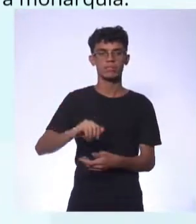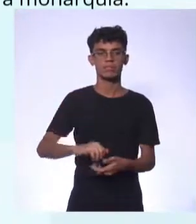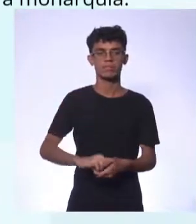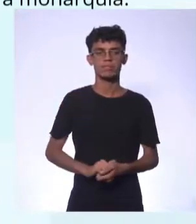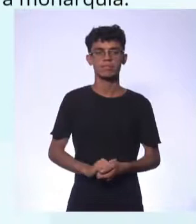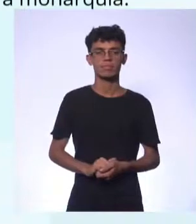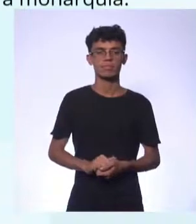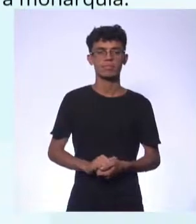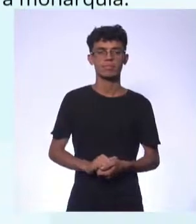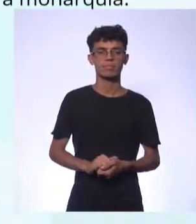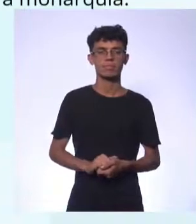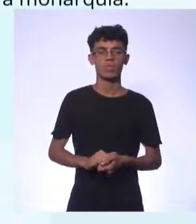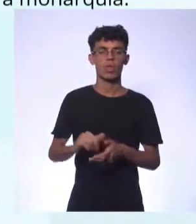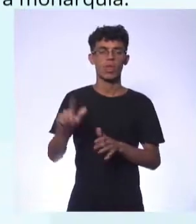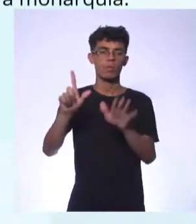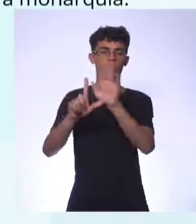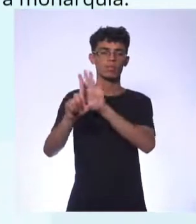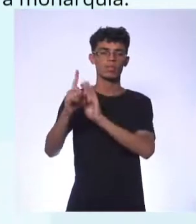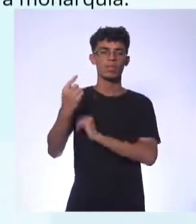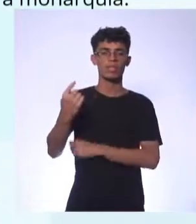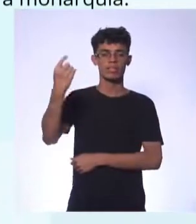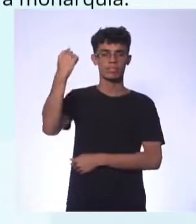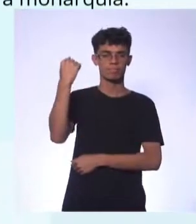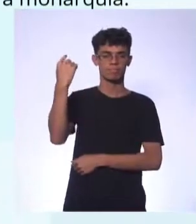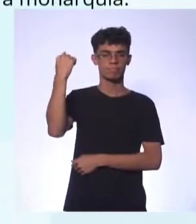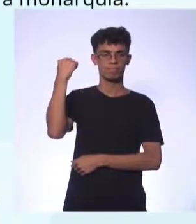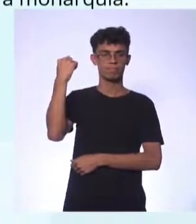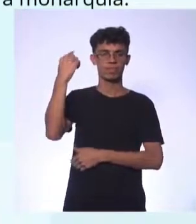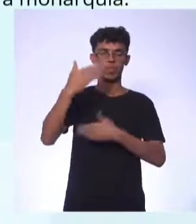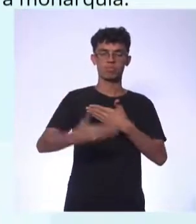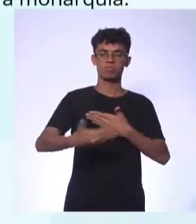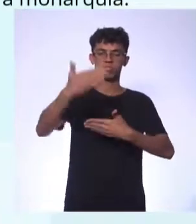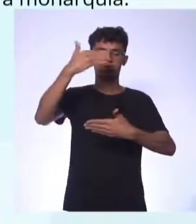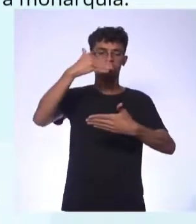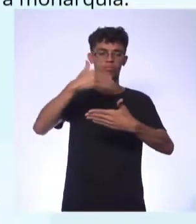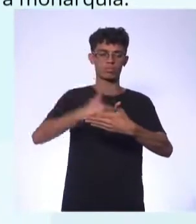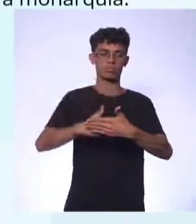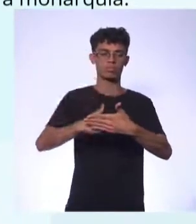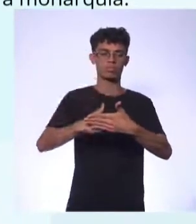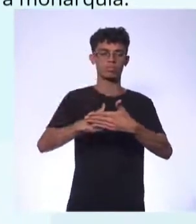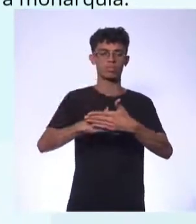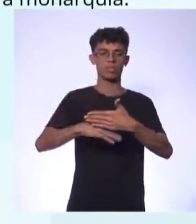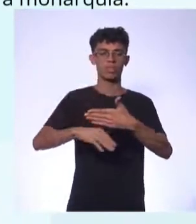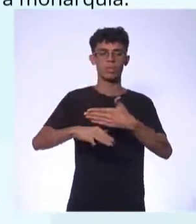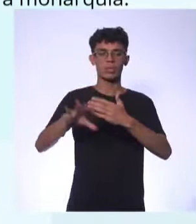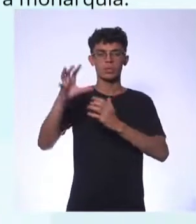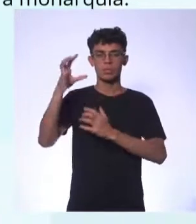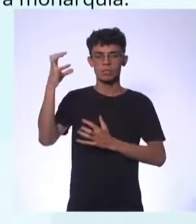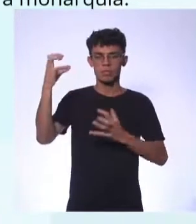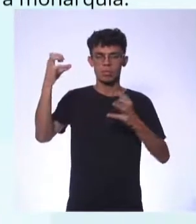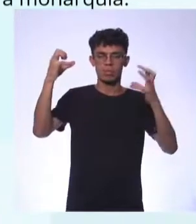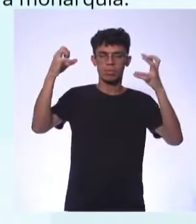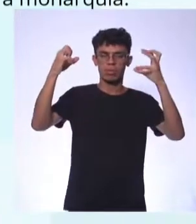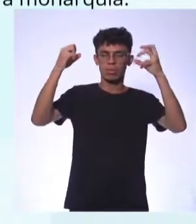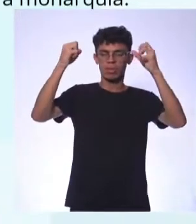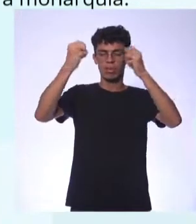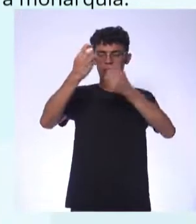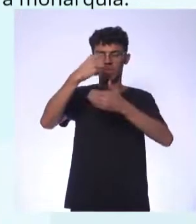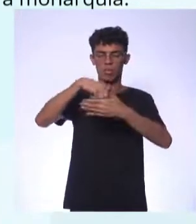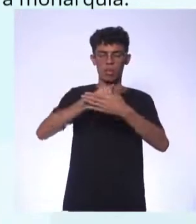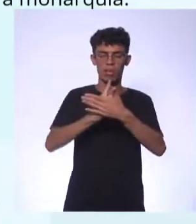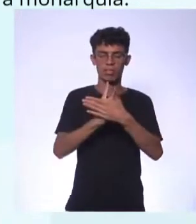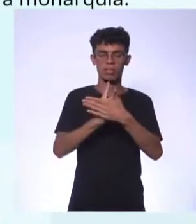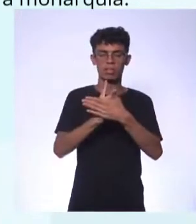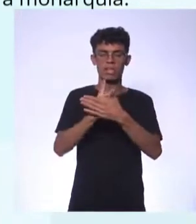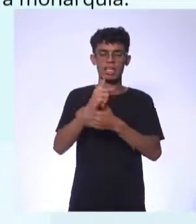para vocês. Lá no fundo, olha aí, nas áreas mais escuras da tela, nós temos uma